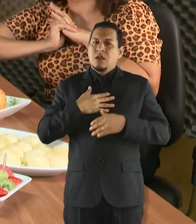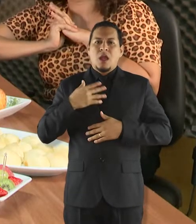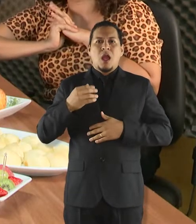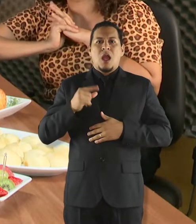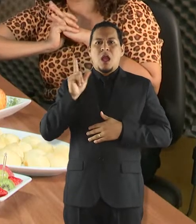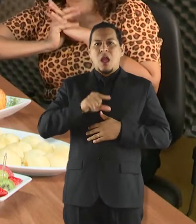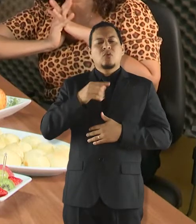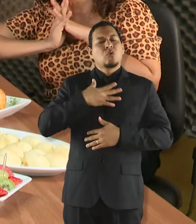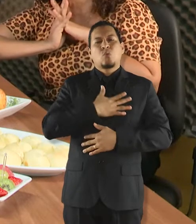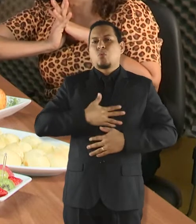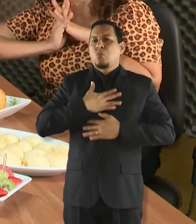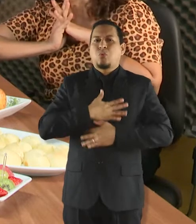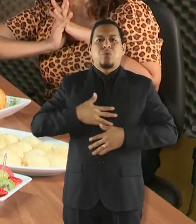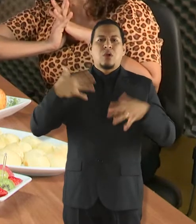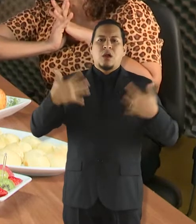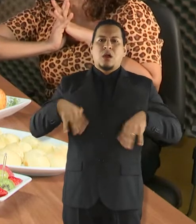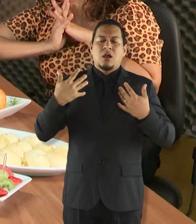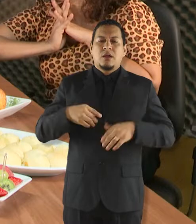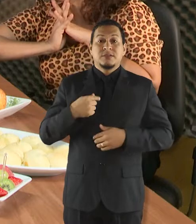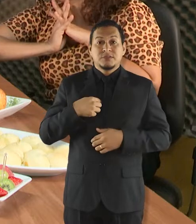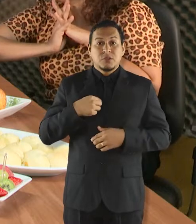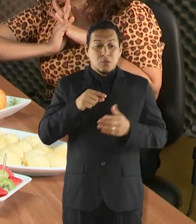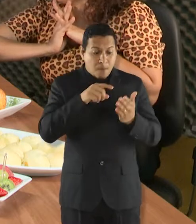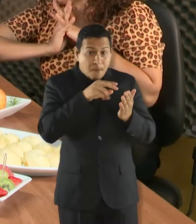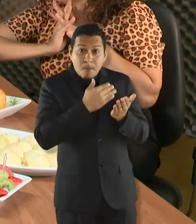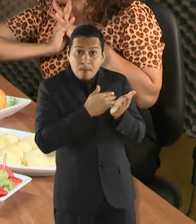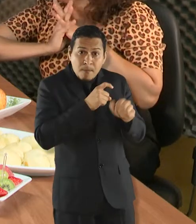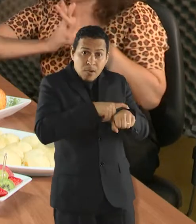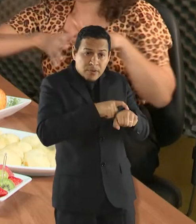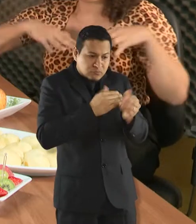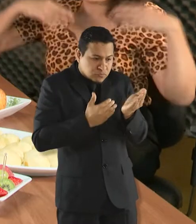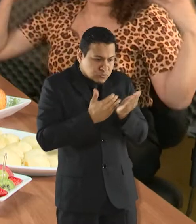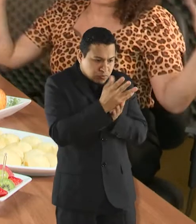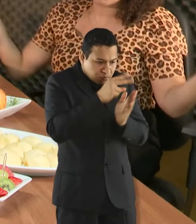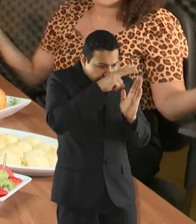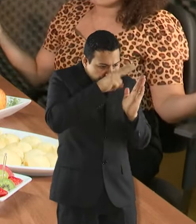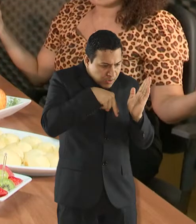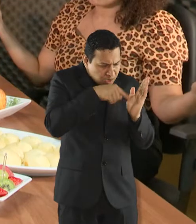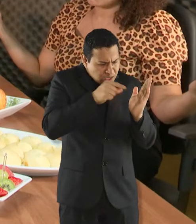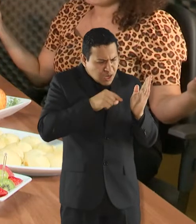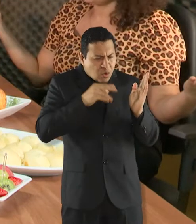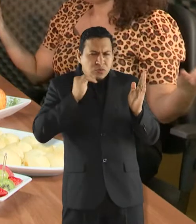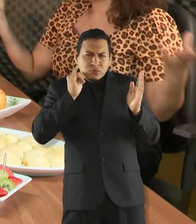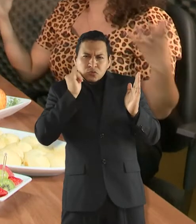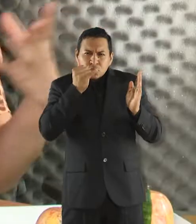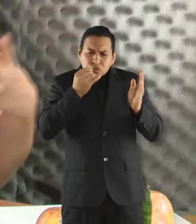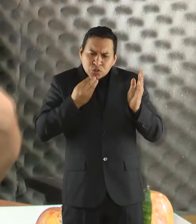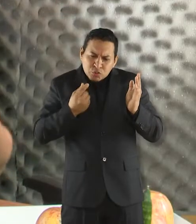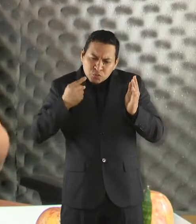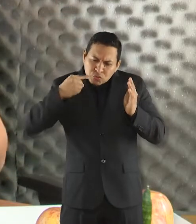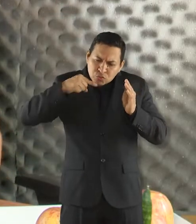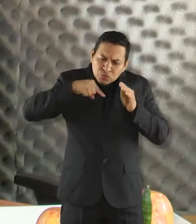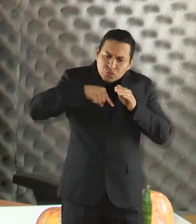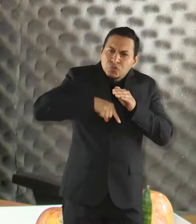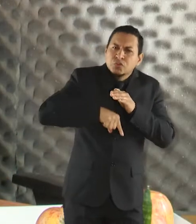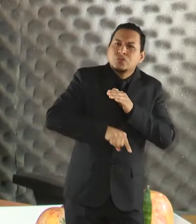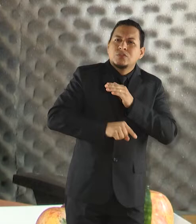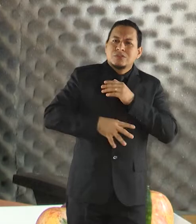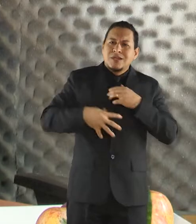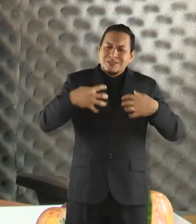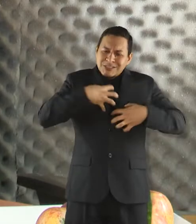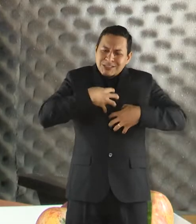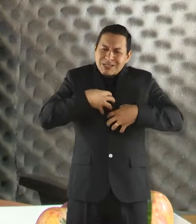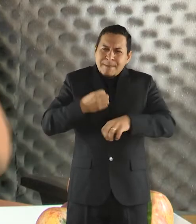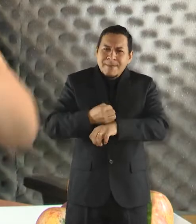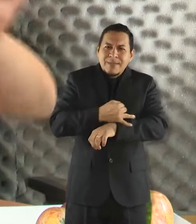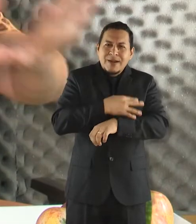é até hoje o meu espaço de fuga, né? Quando eu leio ali, eu entro na história. Se a história tiver comovente, eu choro. Se tiver engraçado, eu sorrio. Eu